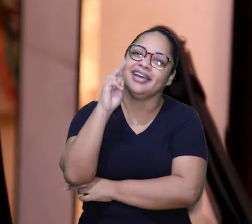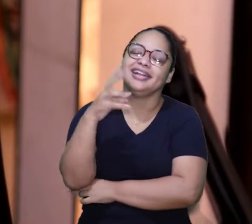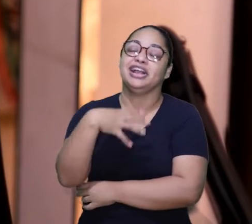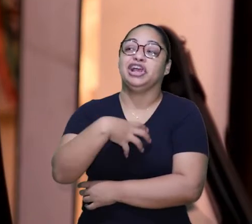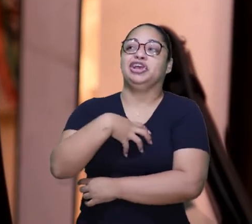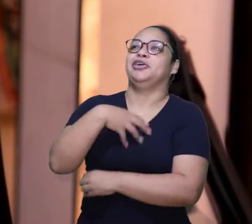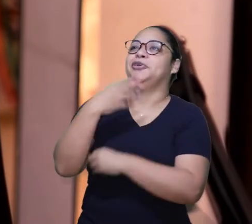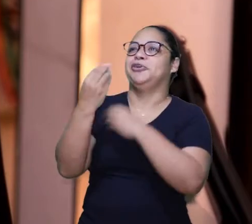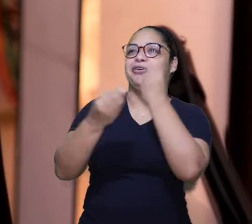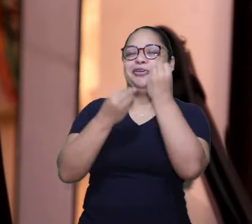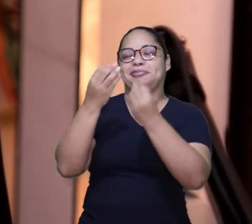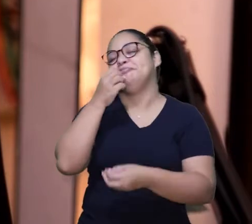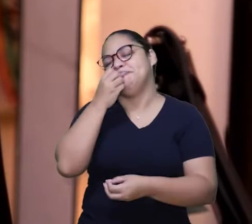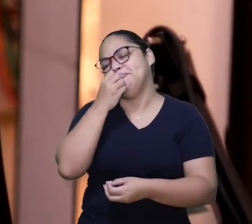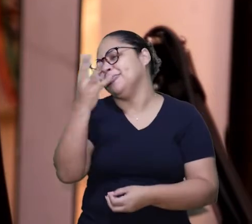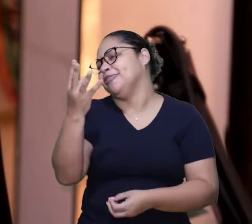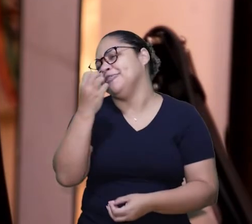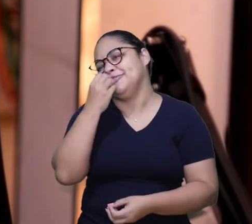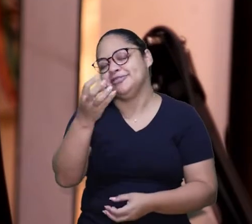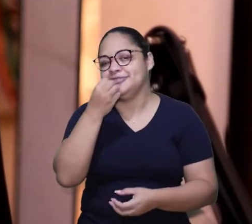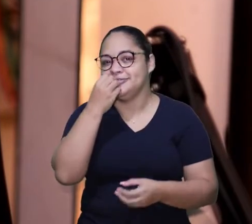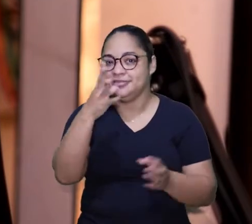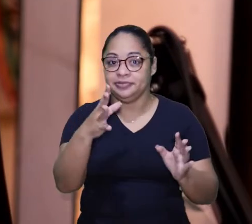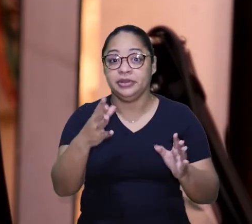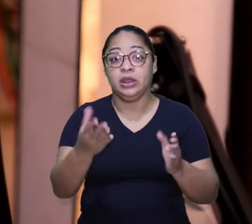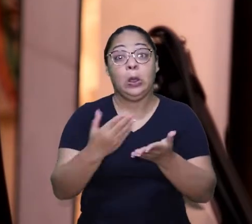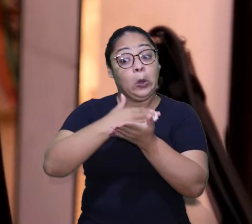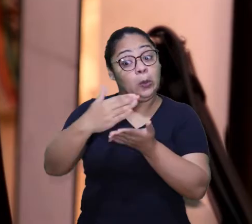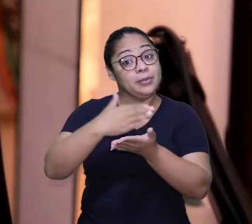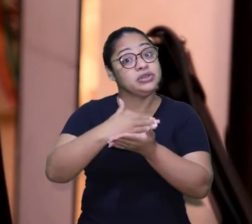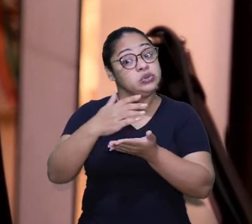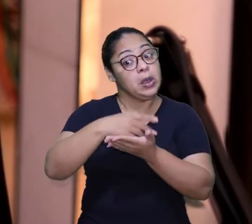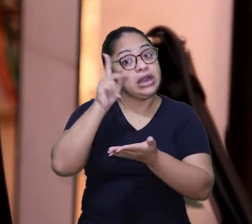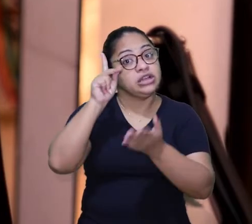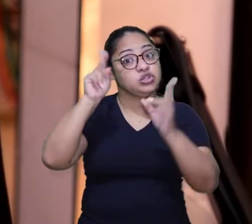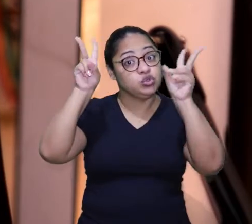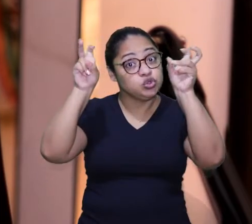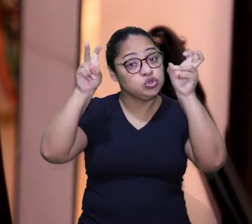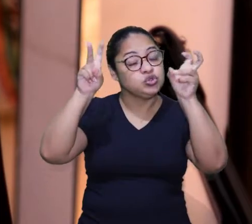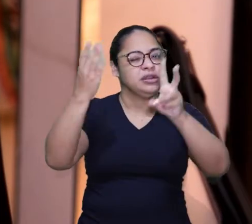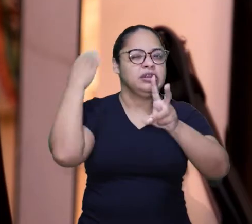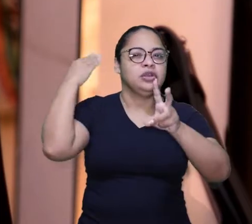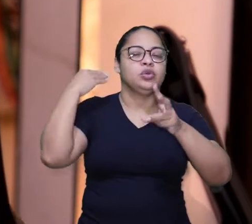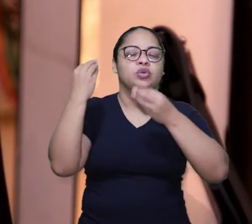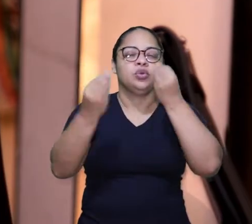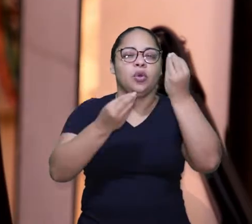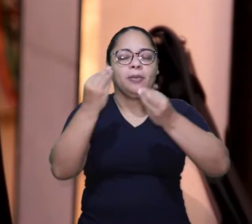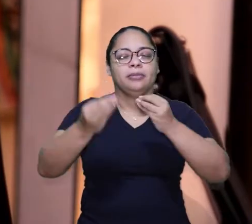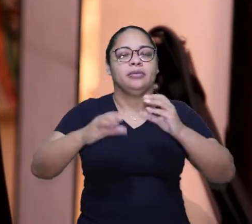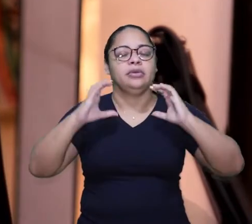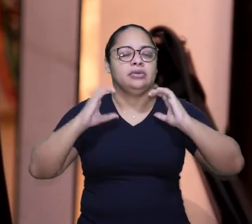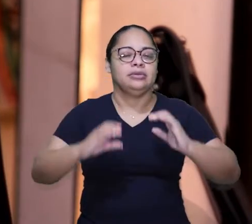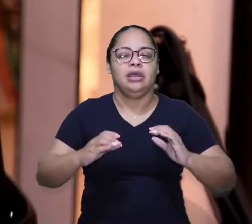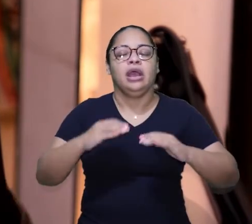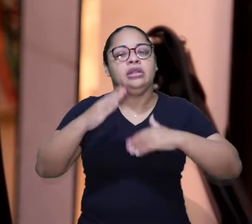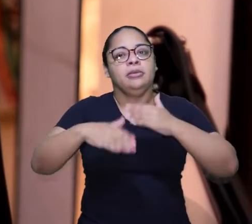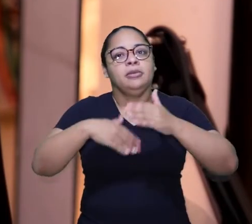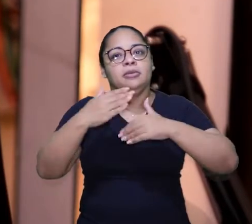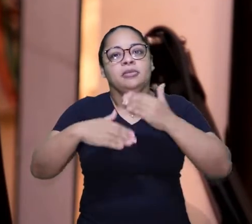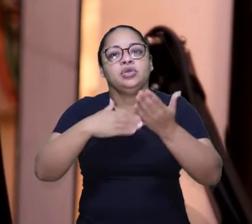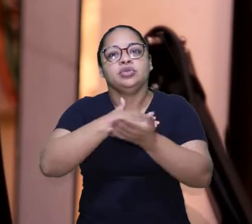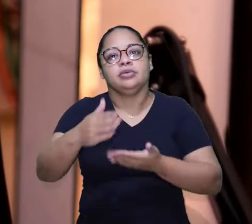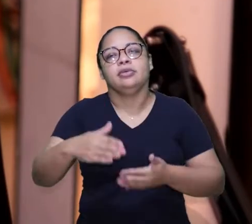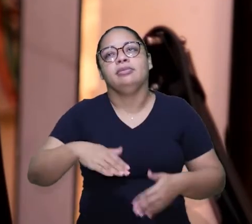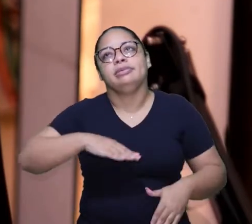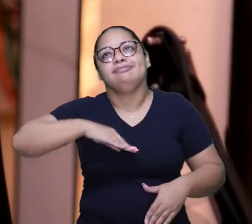então a gente começou com essa questão de comportamento mas chega o momento que ficou meio saturado ao meu ver tá tinha gente que tá